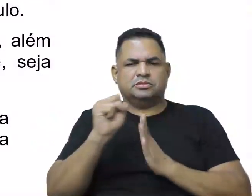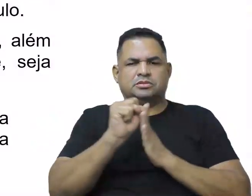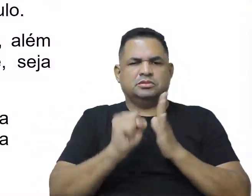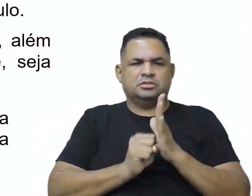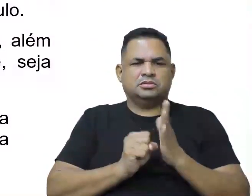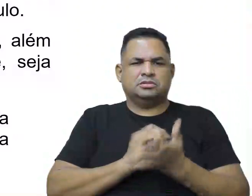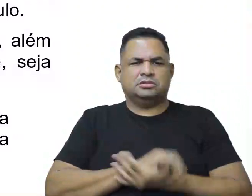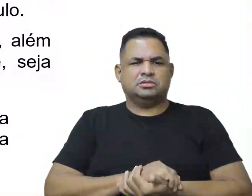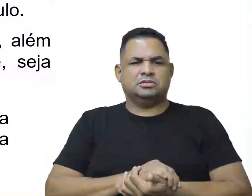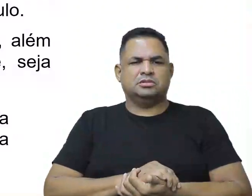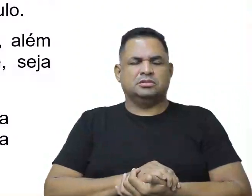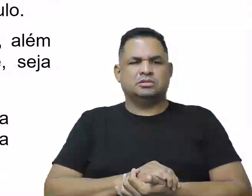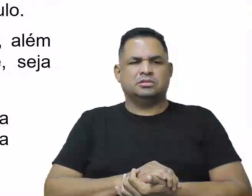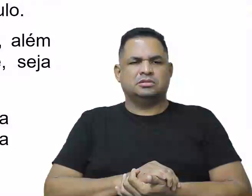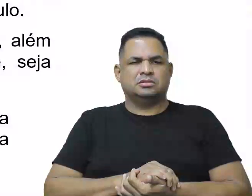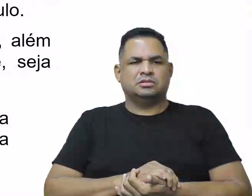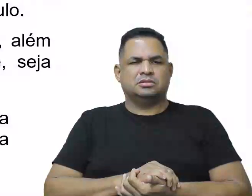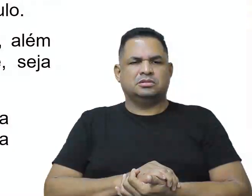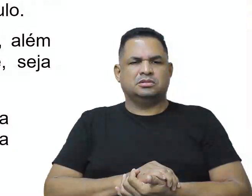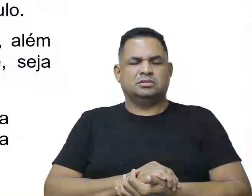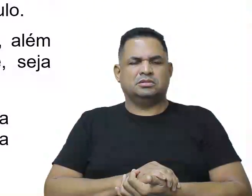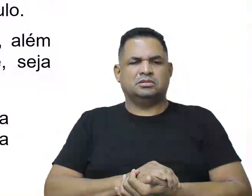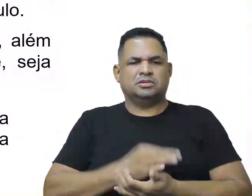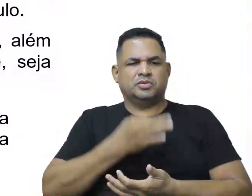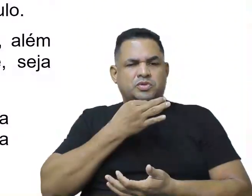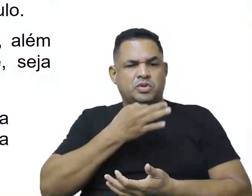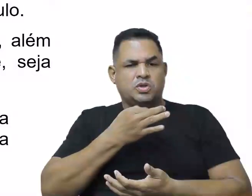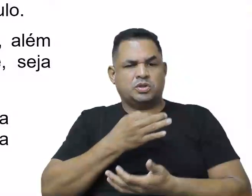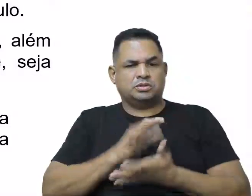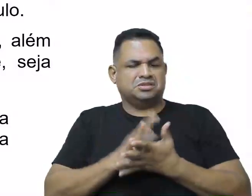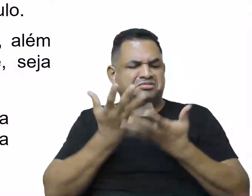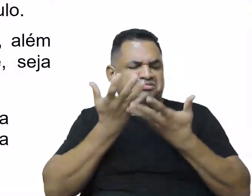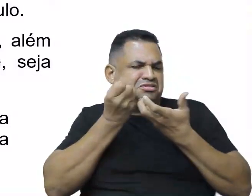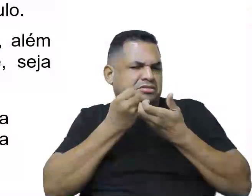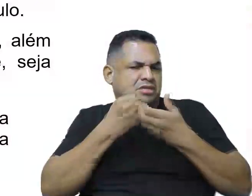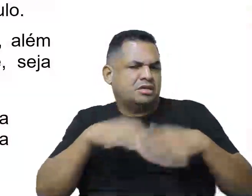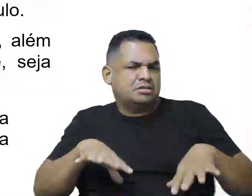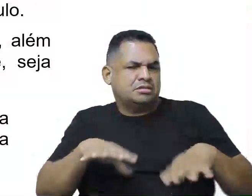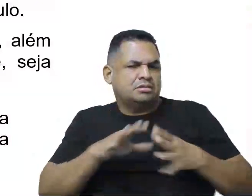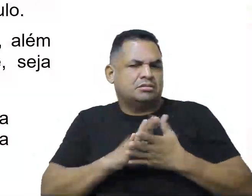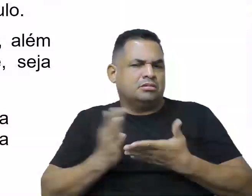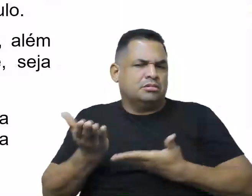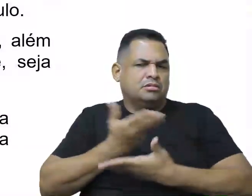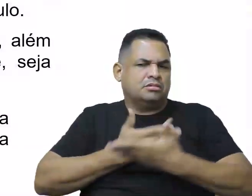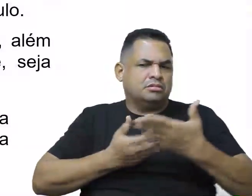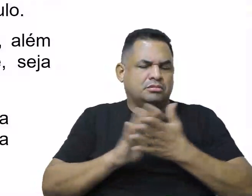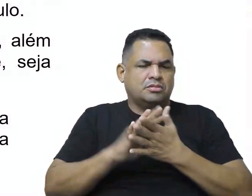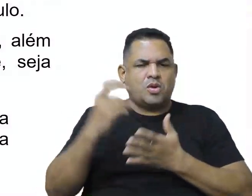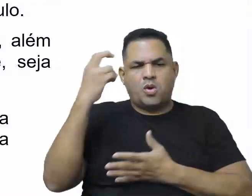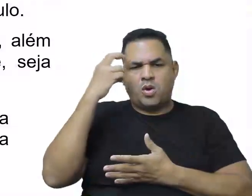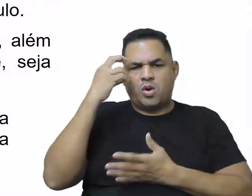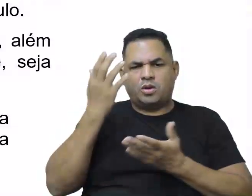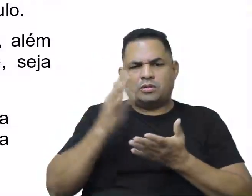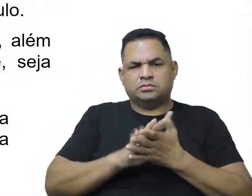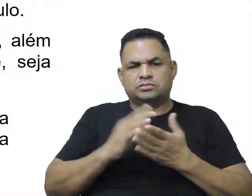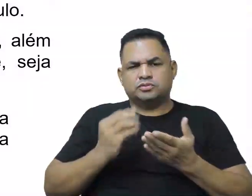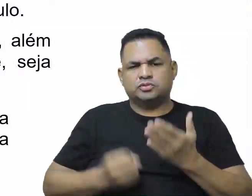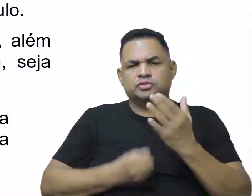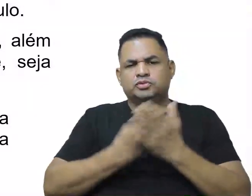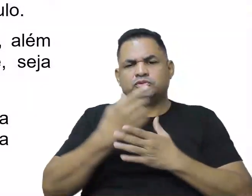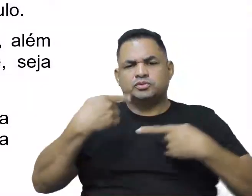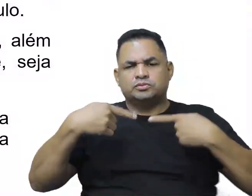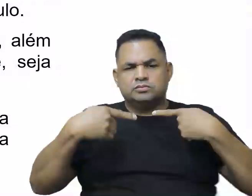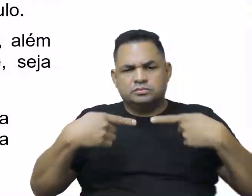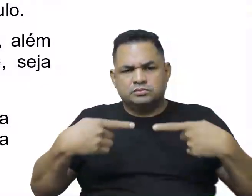século crítica à intolerância as outras culturas gerando assim os